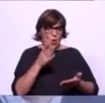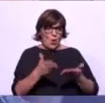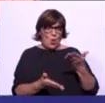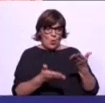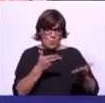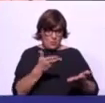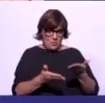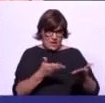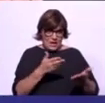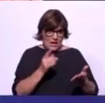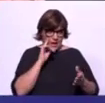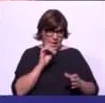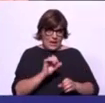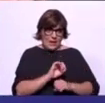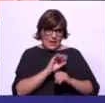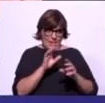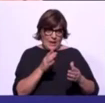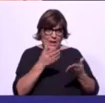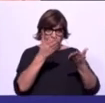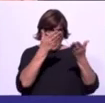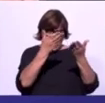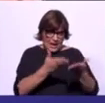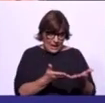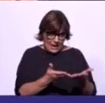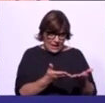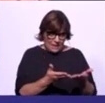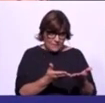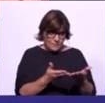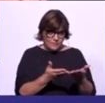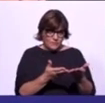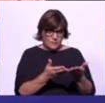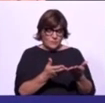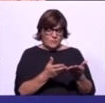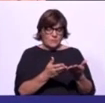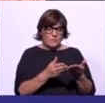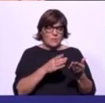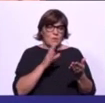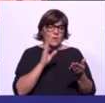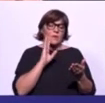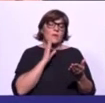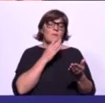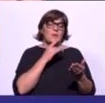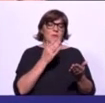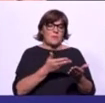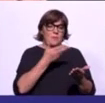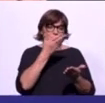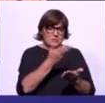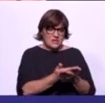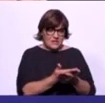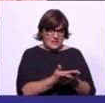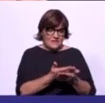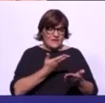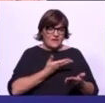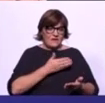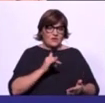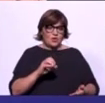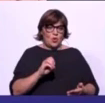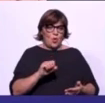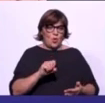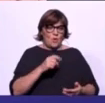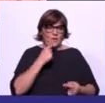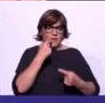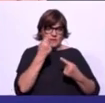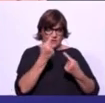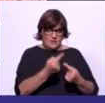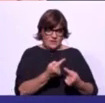aqui é óbvio que isso seja, conforme foi ontem apresentado, e o Diogo Faria também falou,